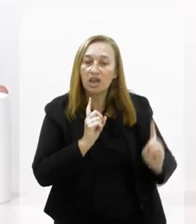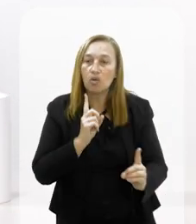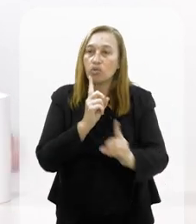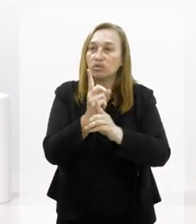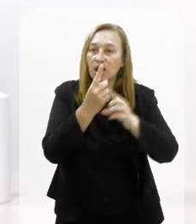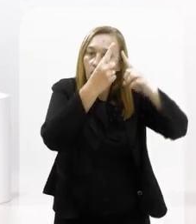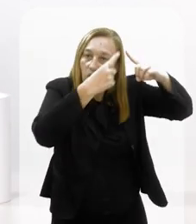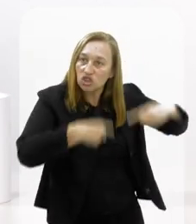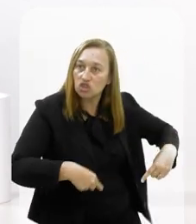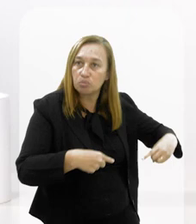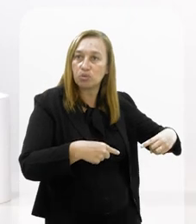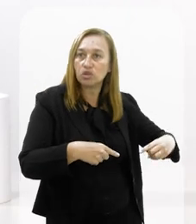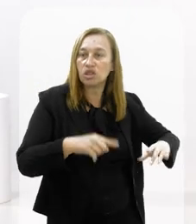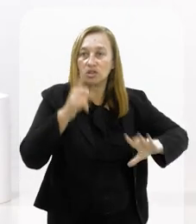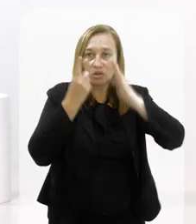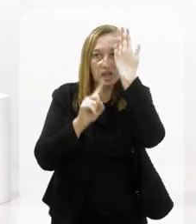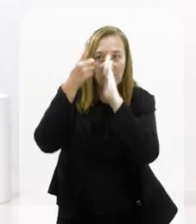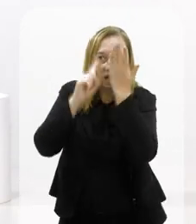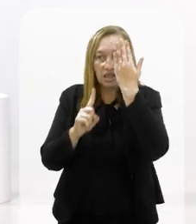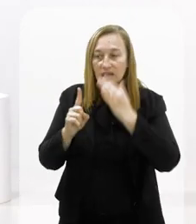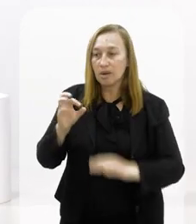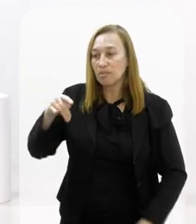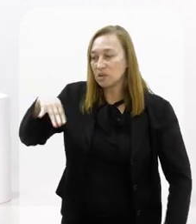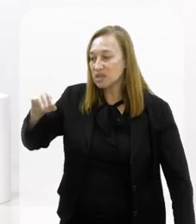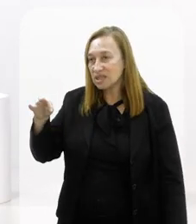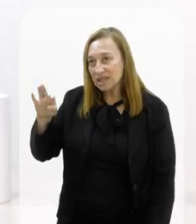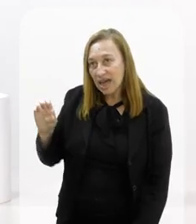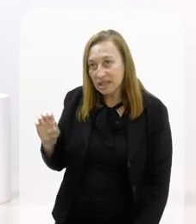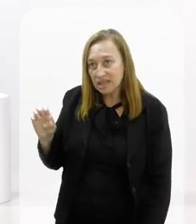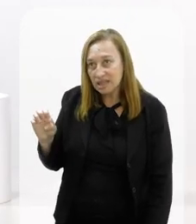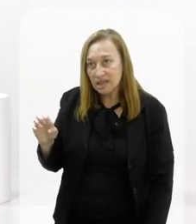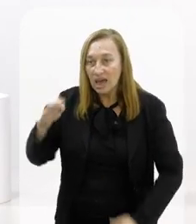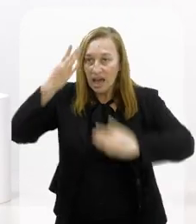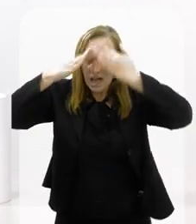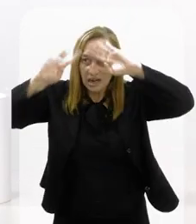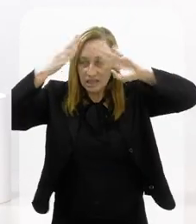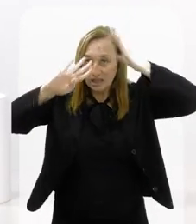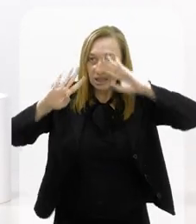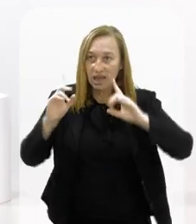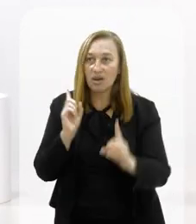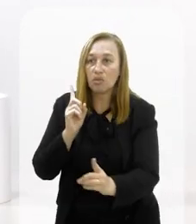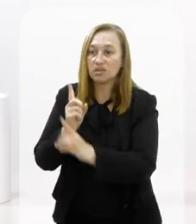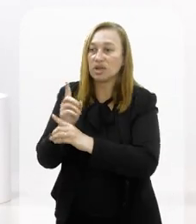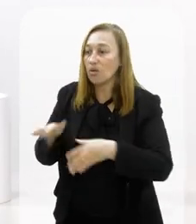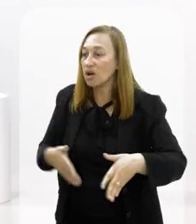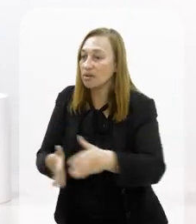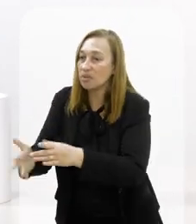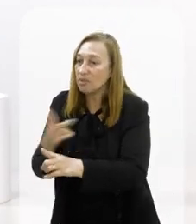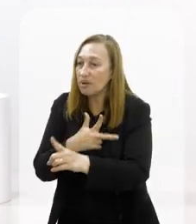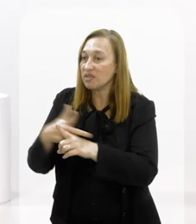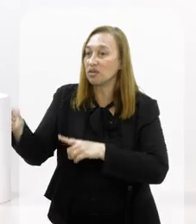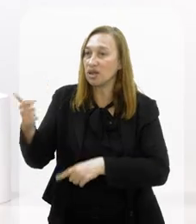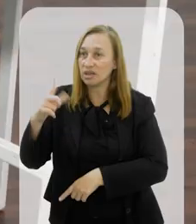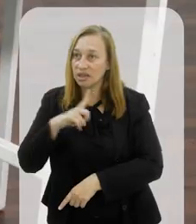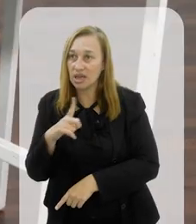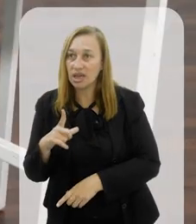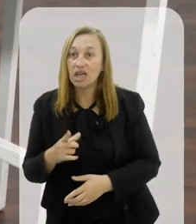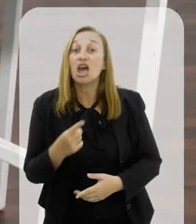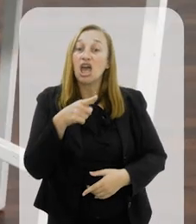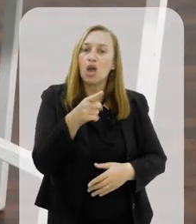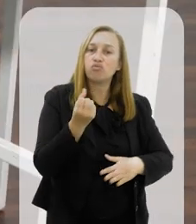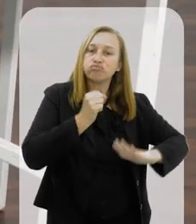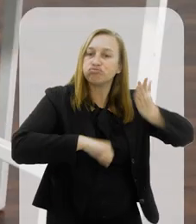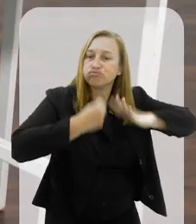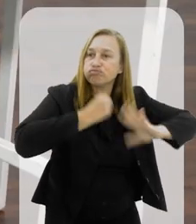reencontrar com a disputa do carnaval a busca da Mocidade Alegre é encontrar o caminho para tentar o tricampeonato você bem que eu vejo o